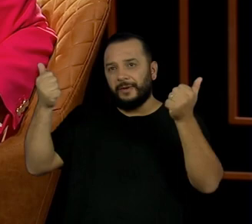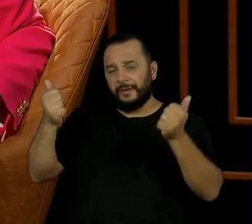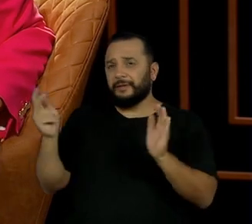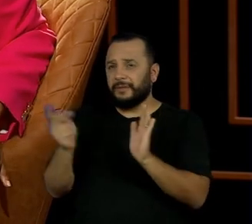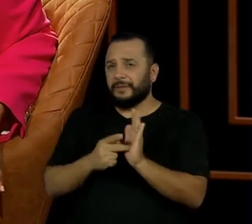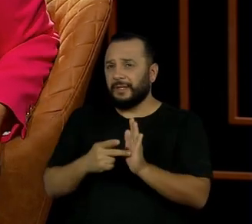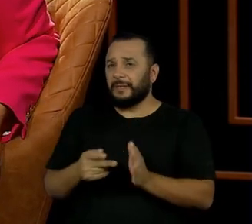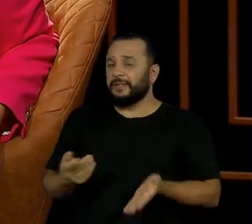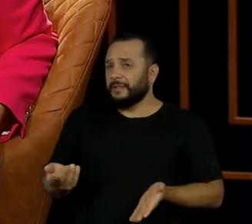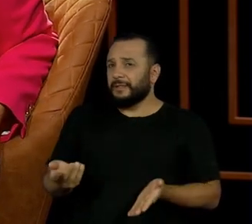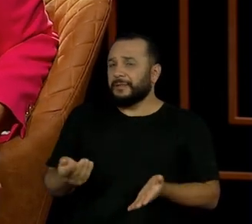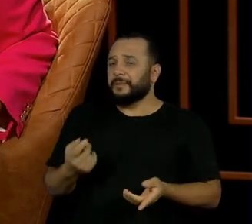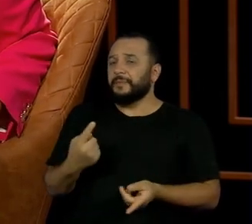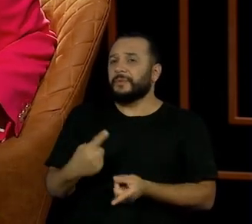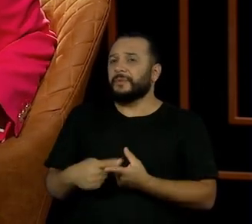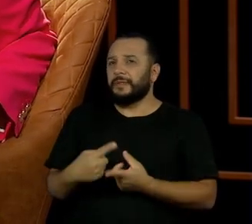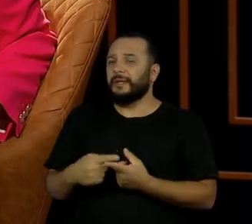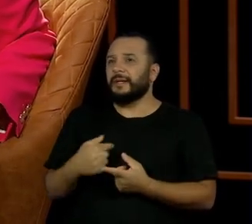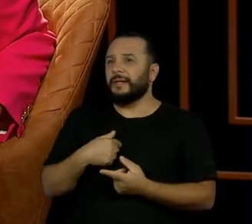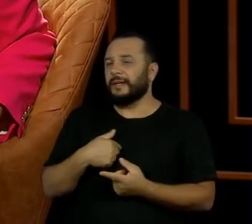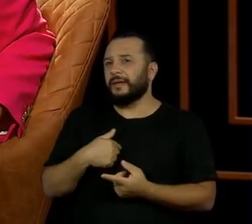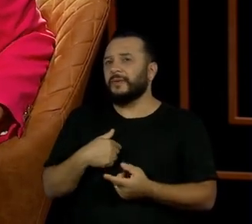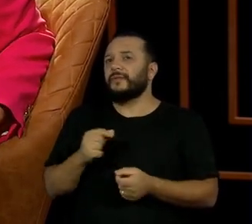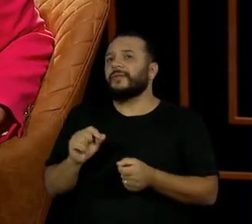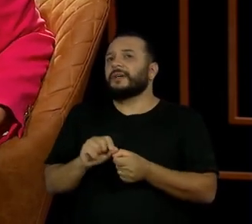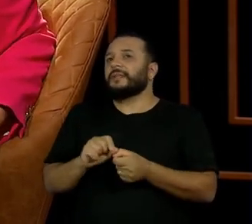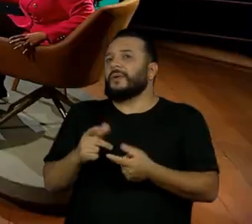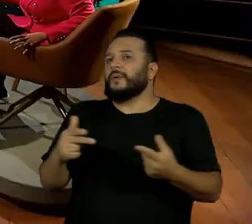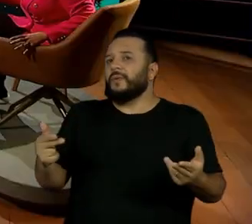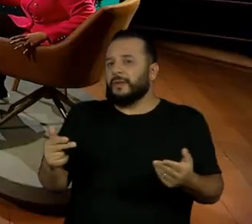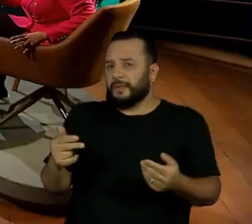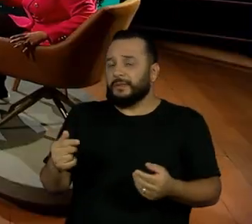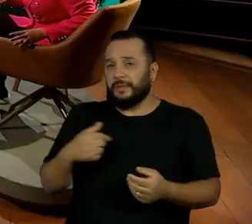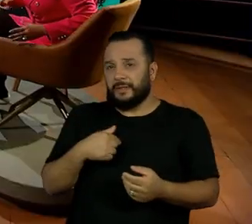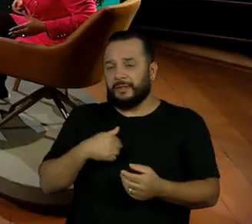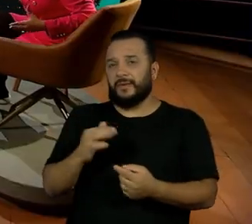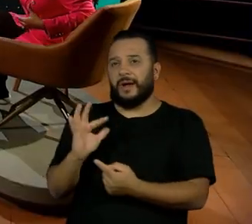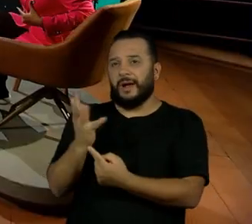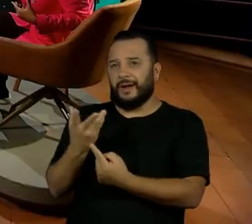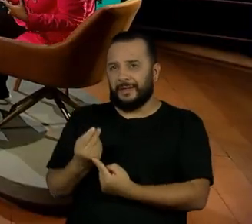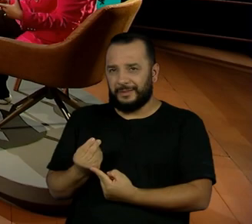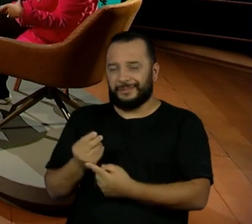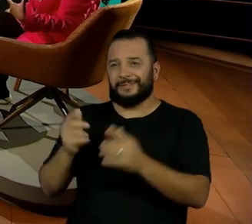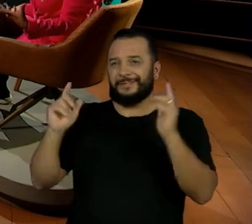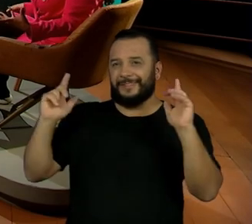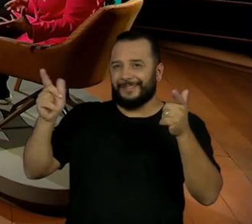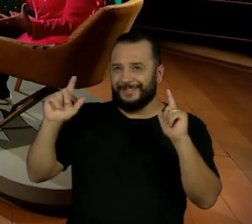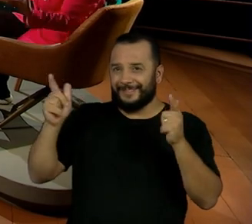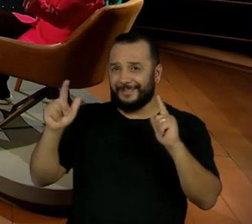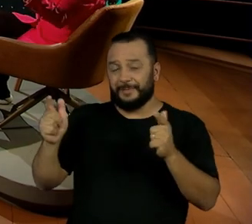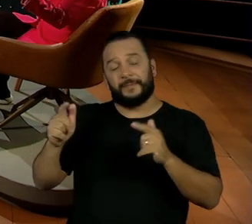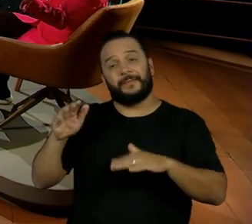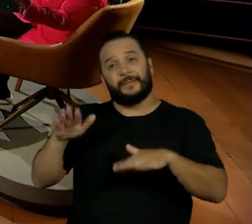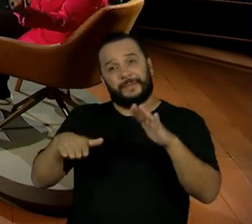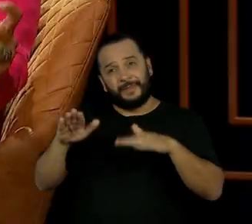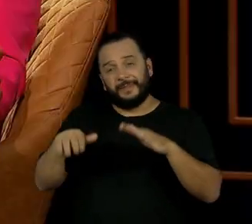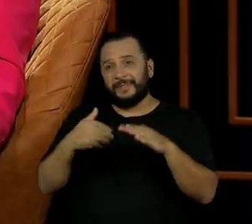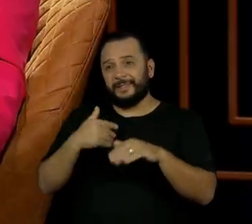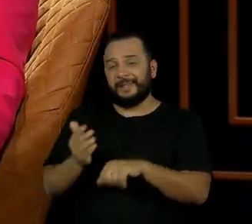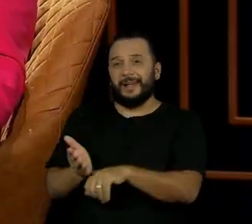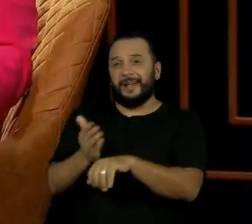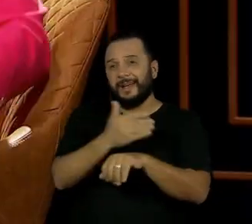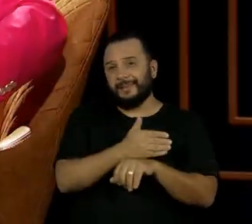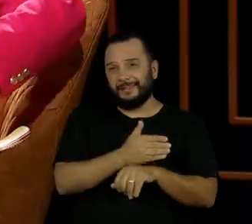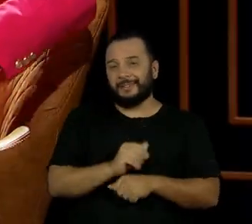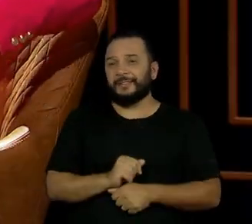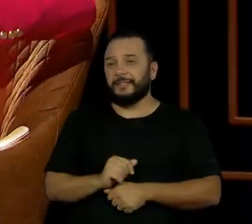fala fazer um negócio eu não tô afim não a gente trabalha com arte com entretenimento Com certeza é uma coisa que mesmo que às vezes antes você tá